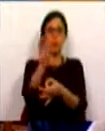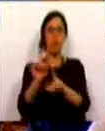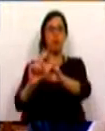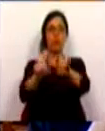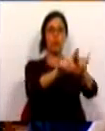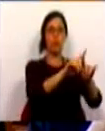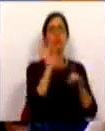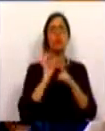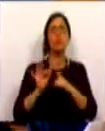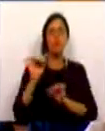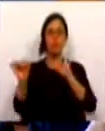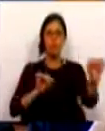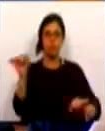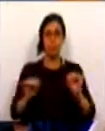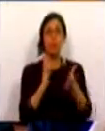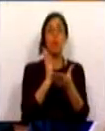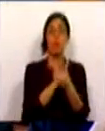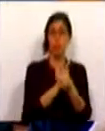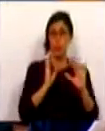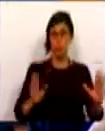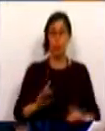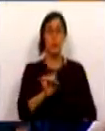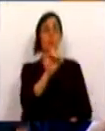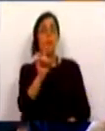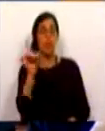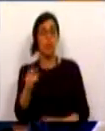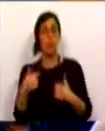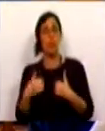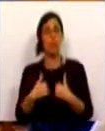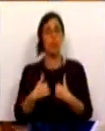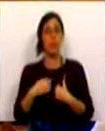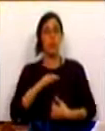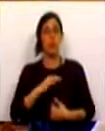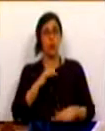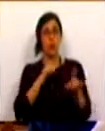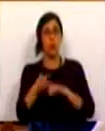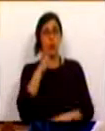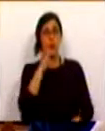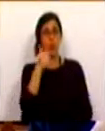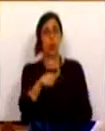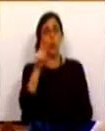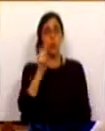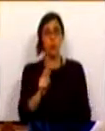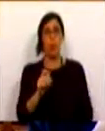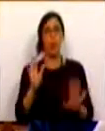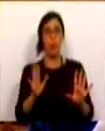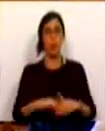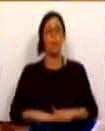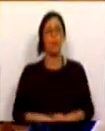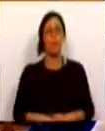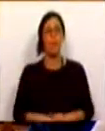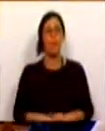diversas especificidades de cada processo. As questões que eu deixaria ao Sr. Deputado do Bloco de Esquerda são as